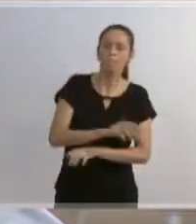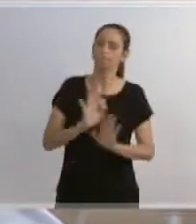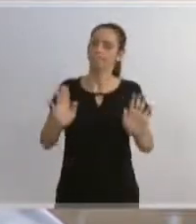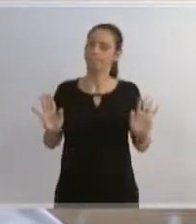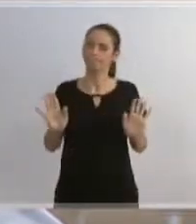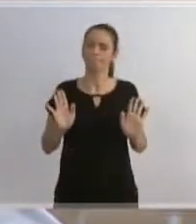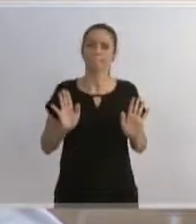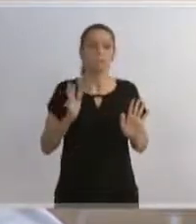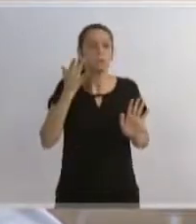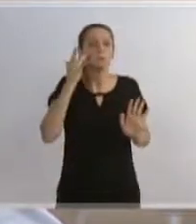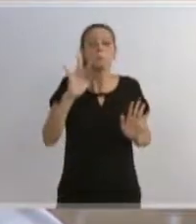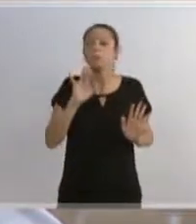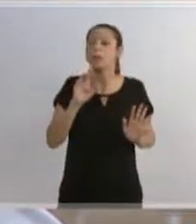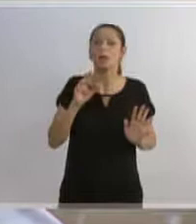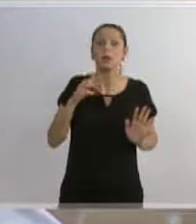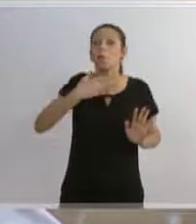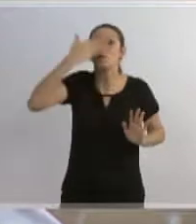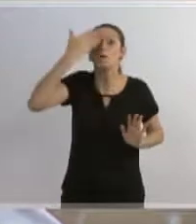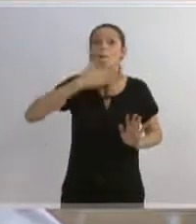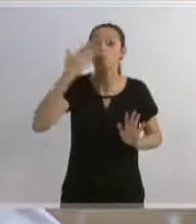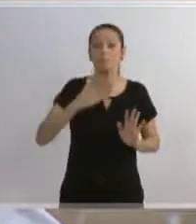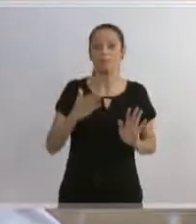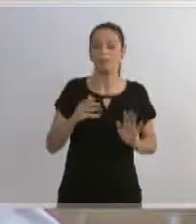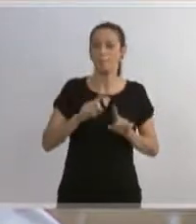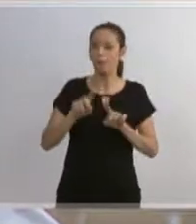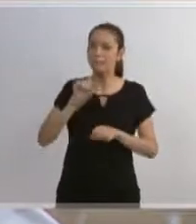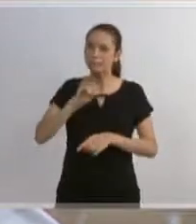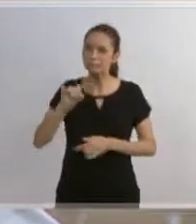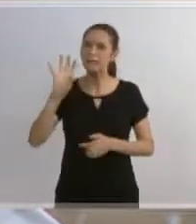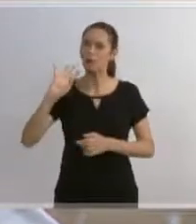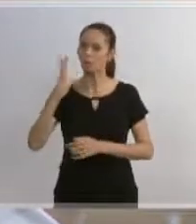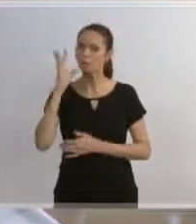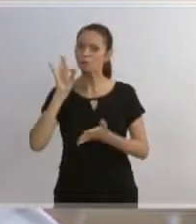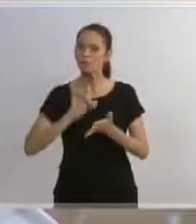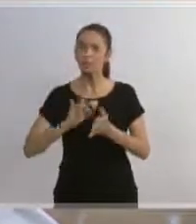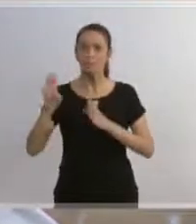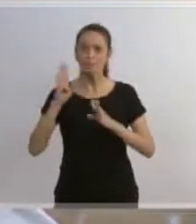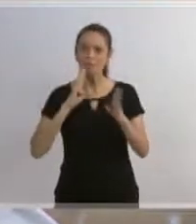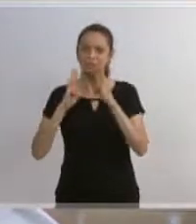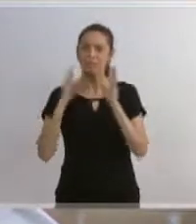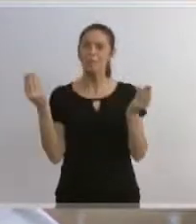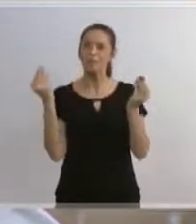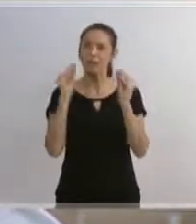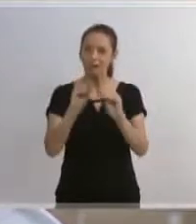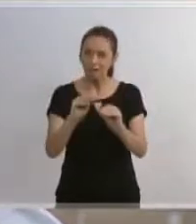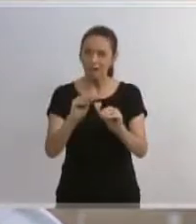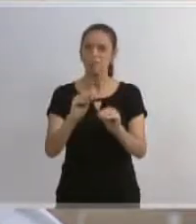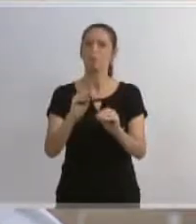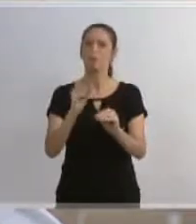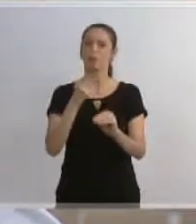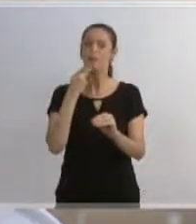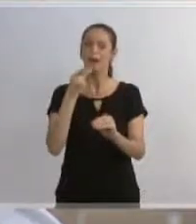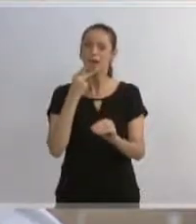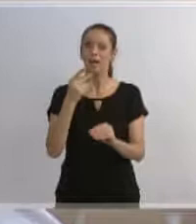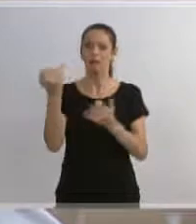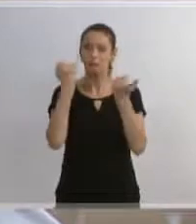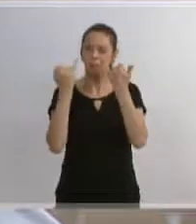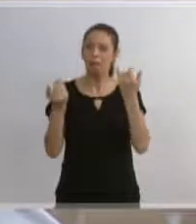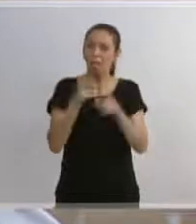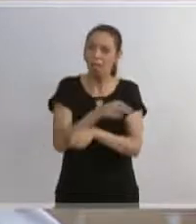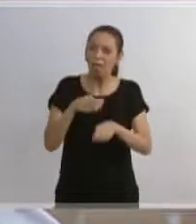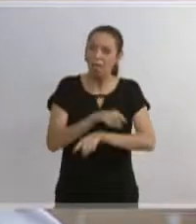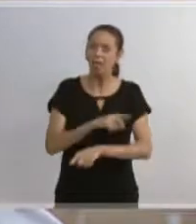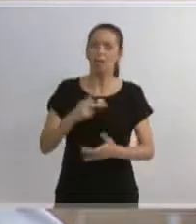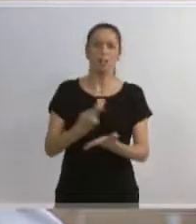essas situações que os colegas estão comentando, mas acho que, se de fato teve isso, a gente tem que até estudar possibilidades de procedimentos em relação a